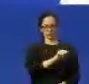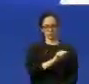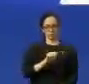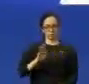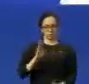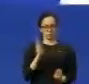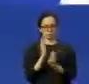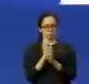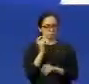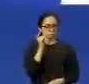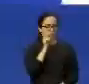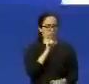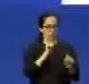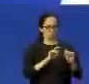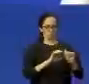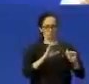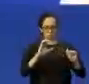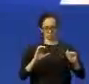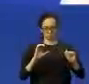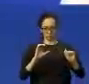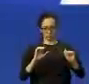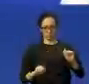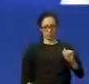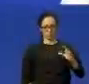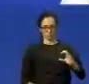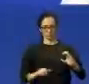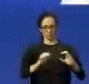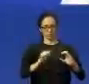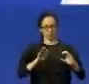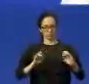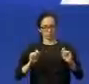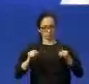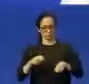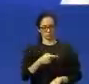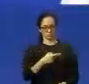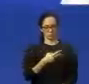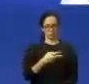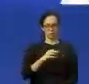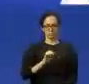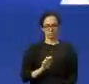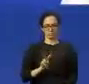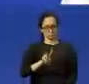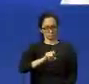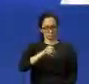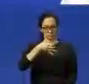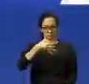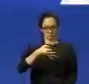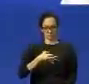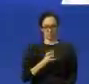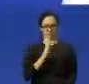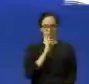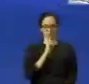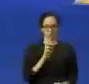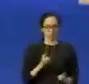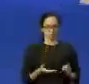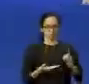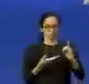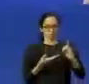a DDP entre A e C mais a DDP de C a B. Portanto, 120 volts, alternativa correta